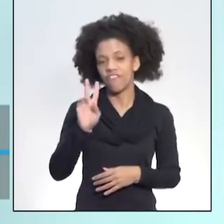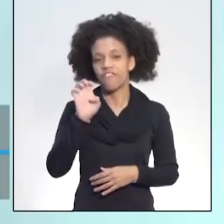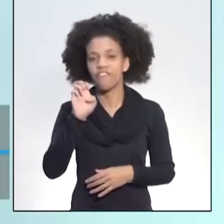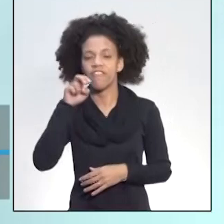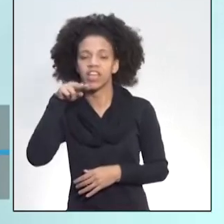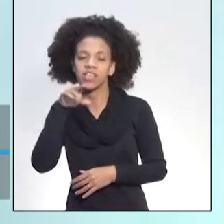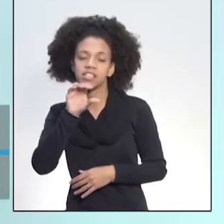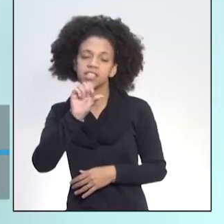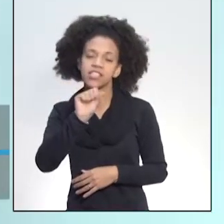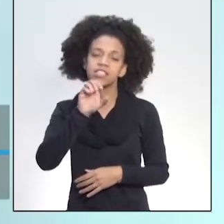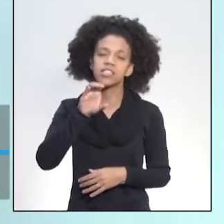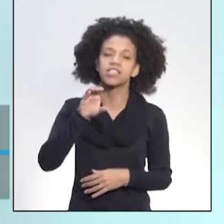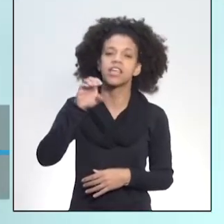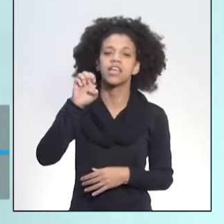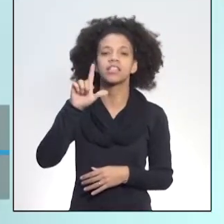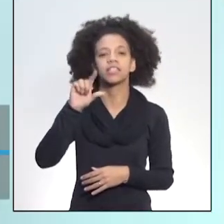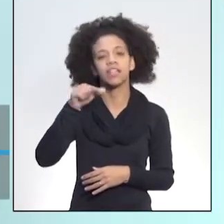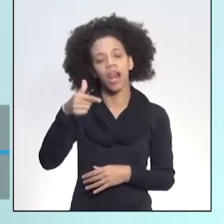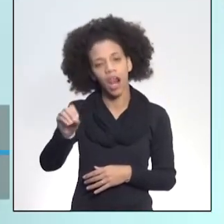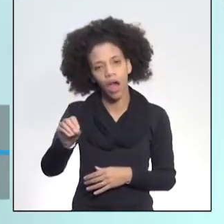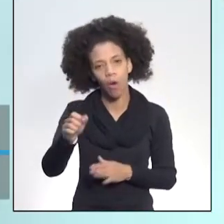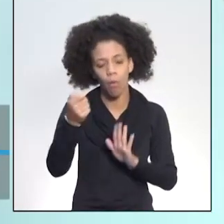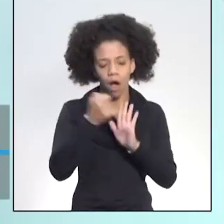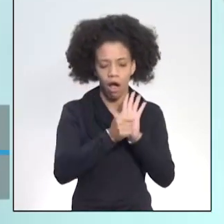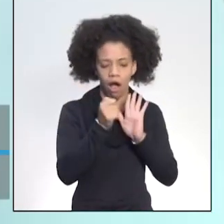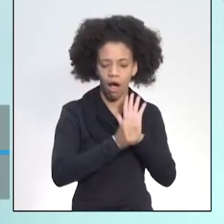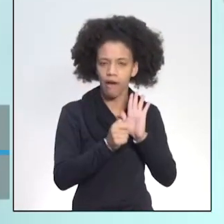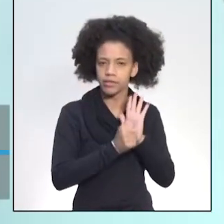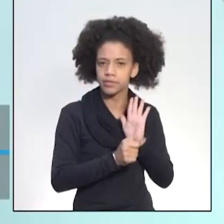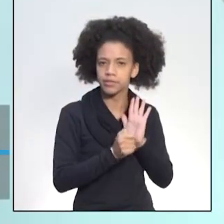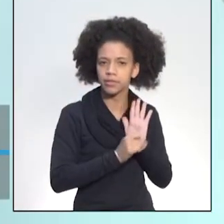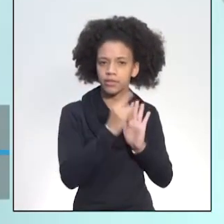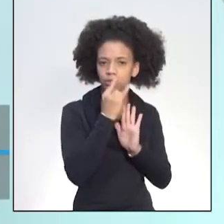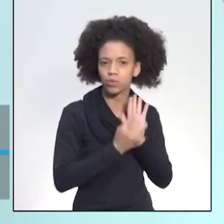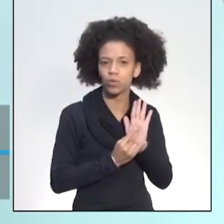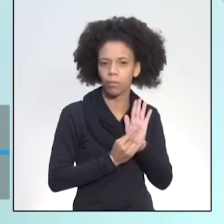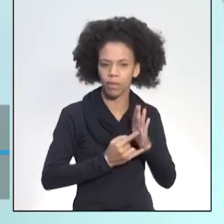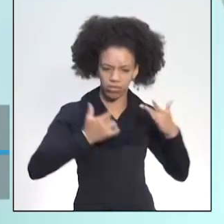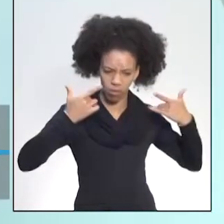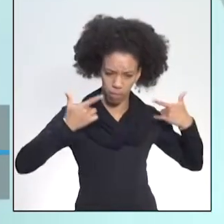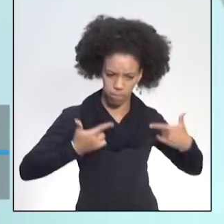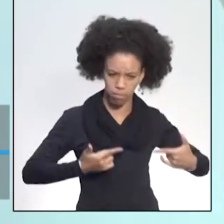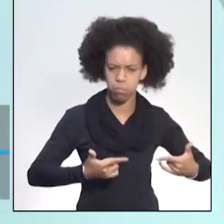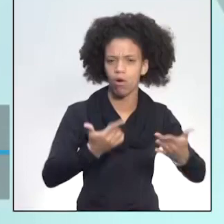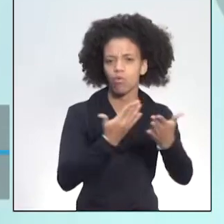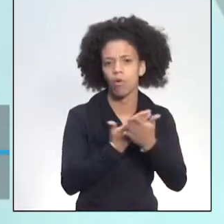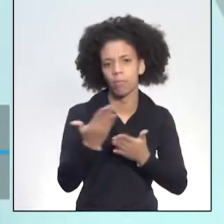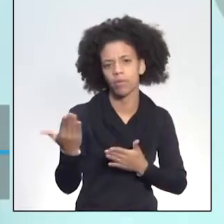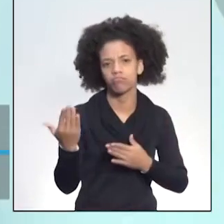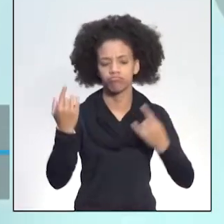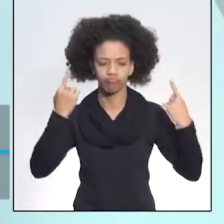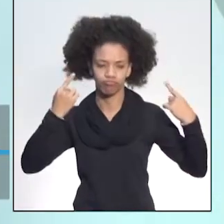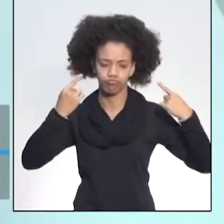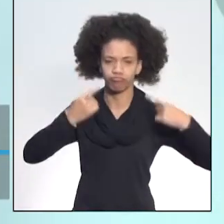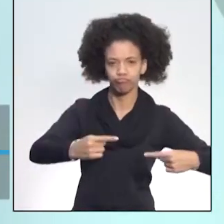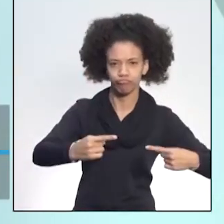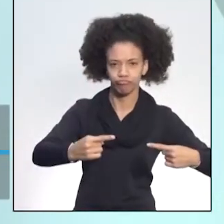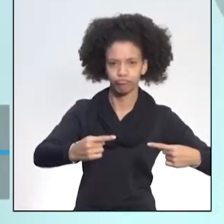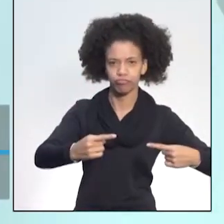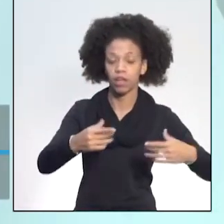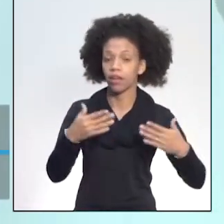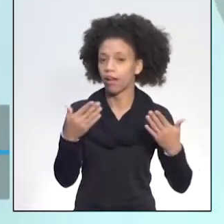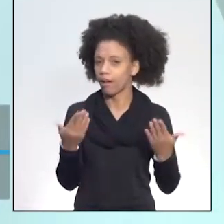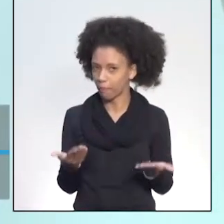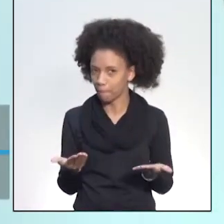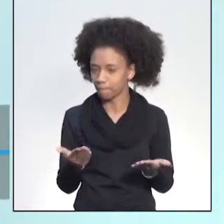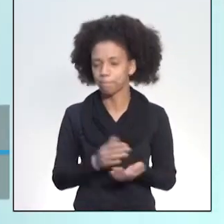ele assina a declaração de guerra contra o Império Alemão,